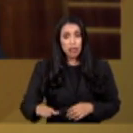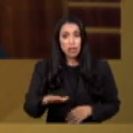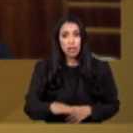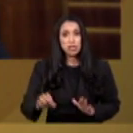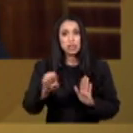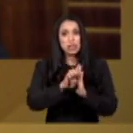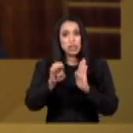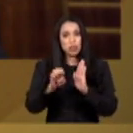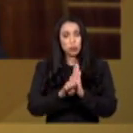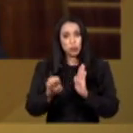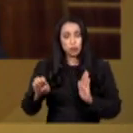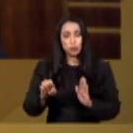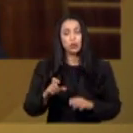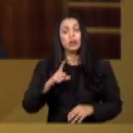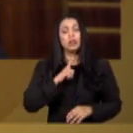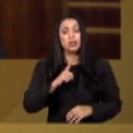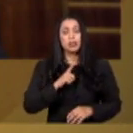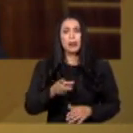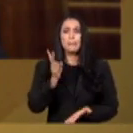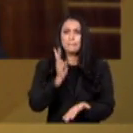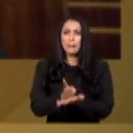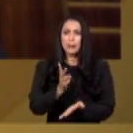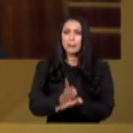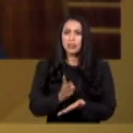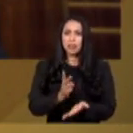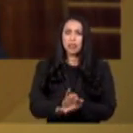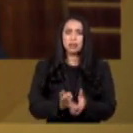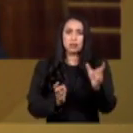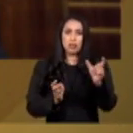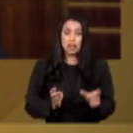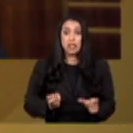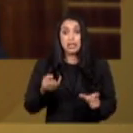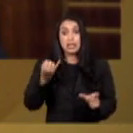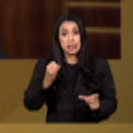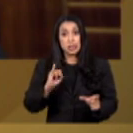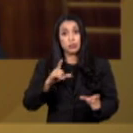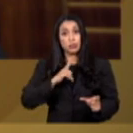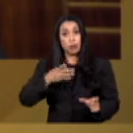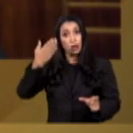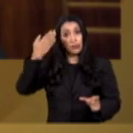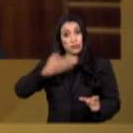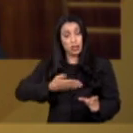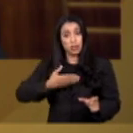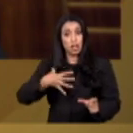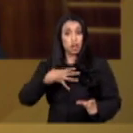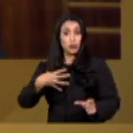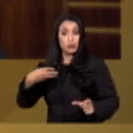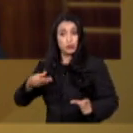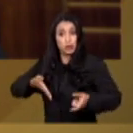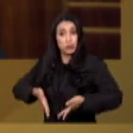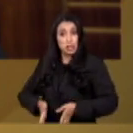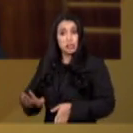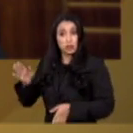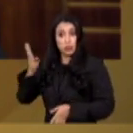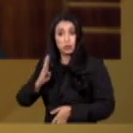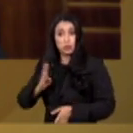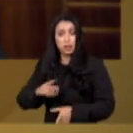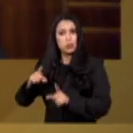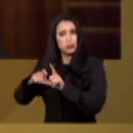adolescente para admitir a permanência do estrangeiro que comprovada a dependência econômica nacional